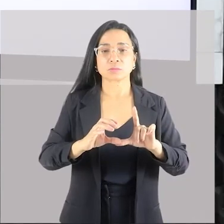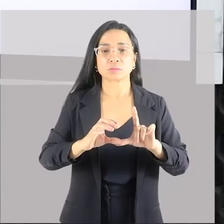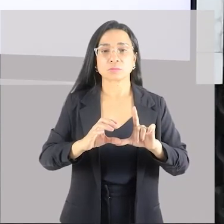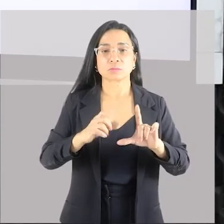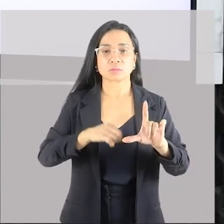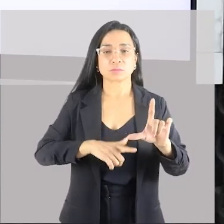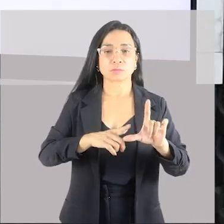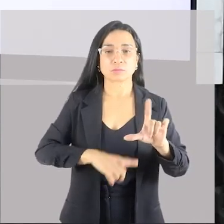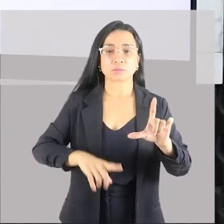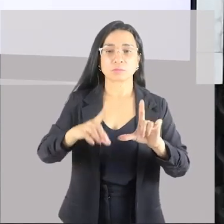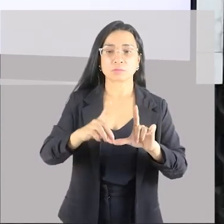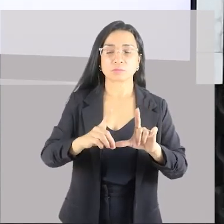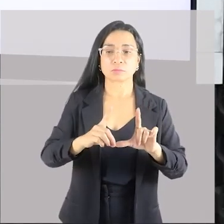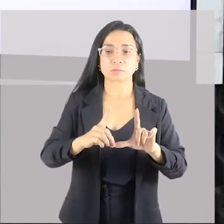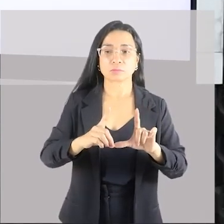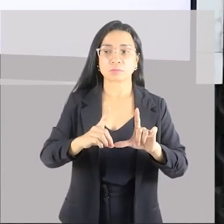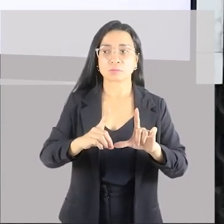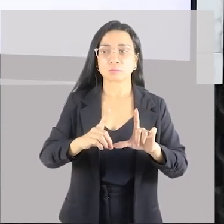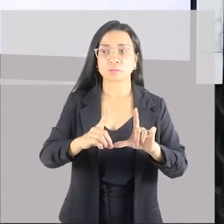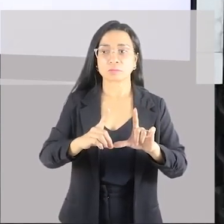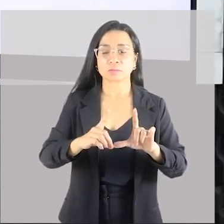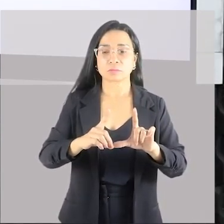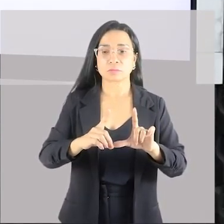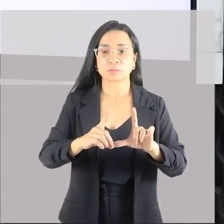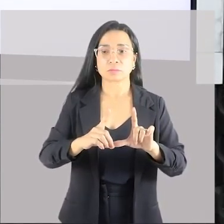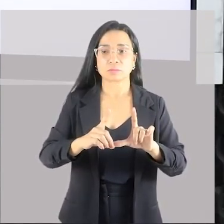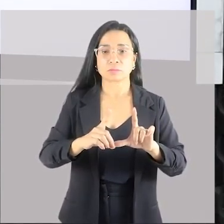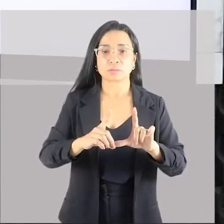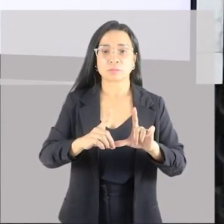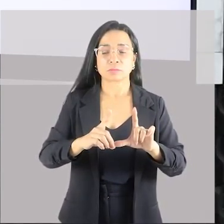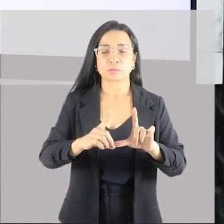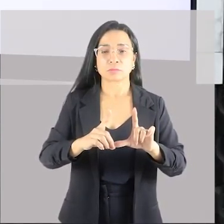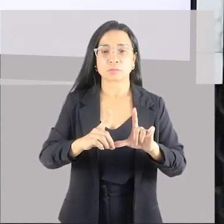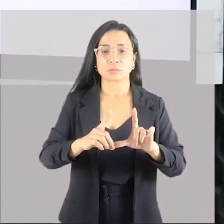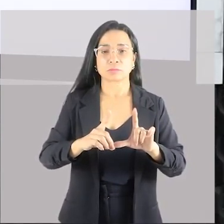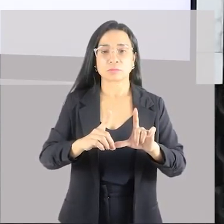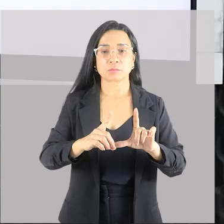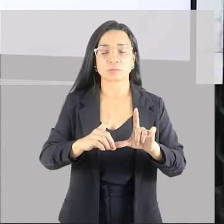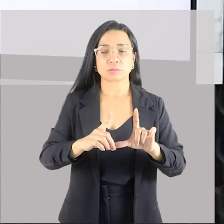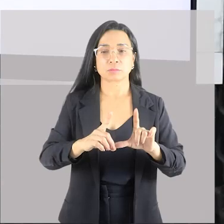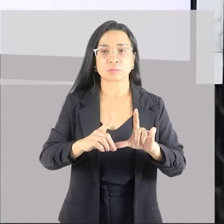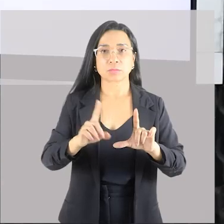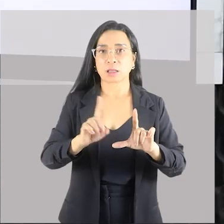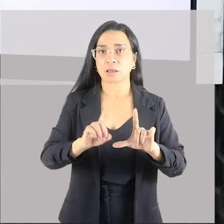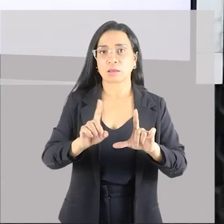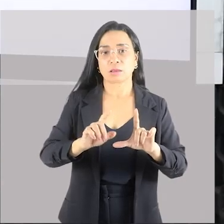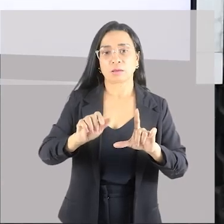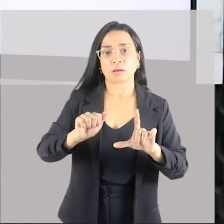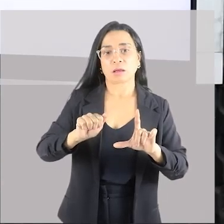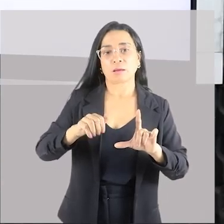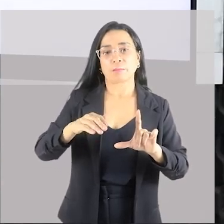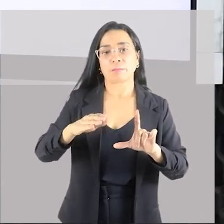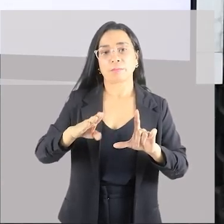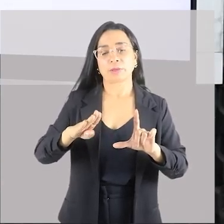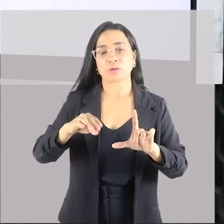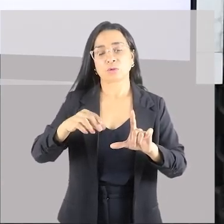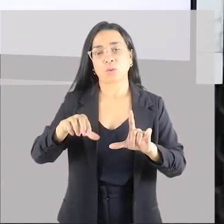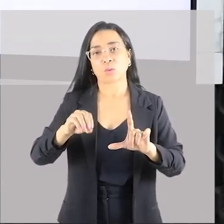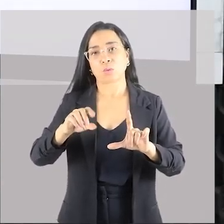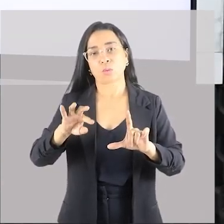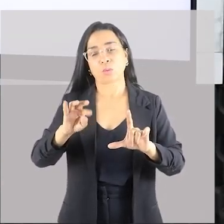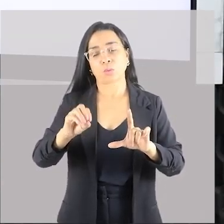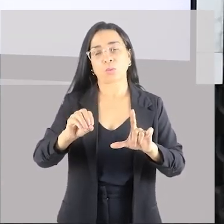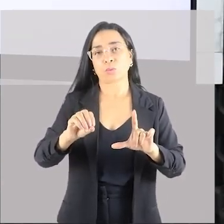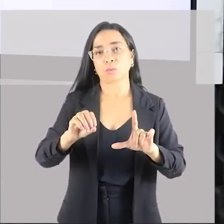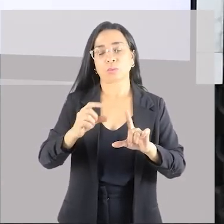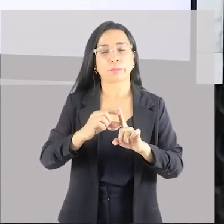O homem é forçado a sair da natureza para se tornar absoluto. Absoluto não é uma palavra feliz aqui. As